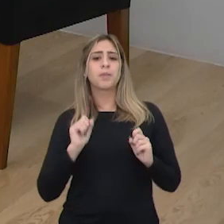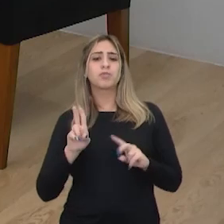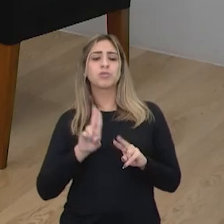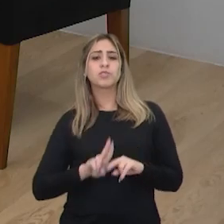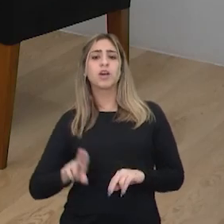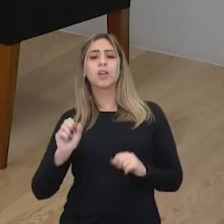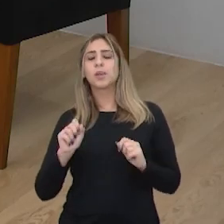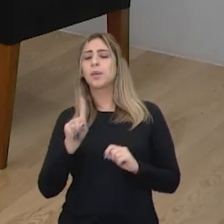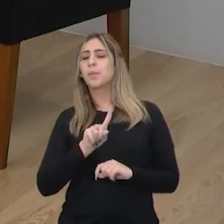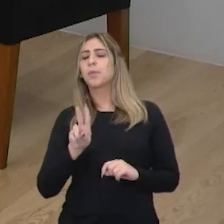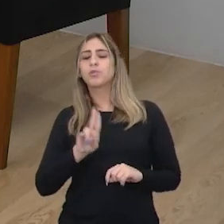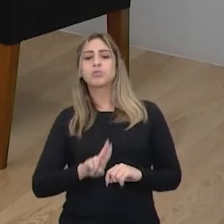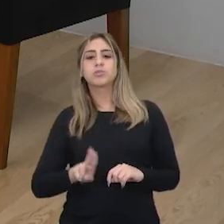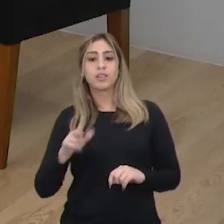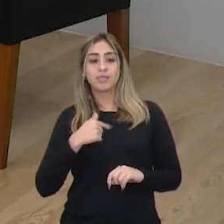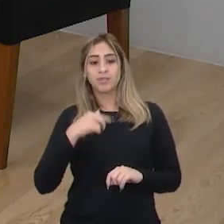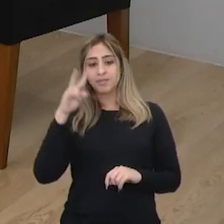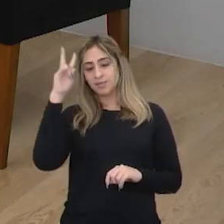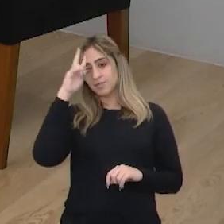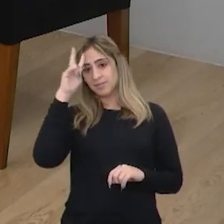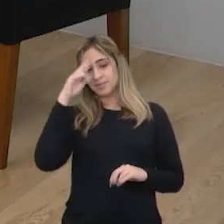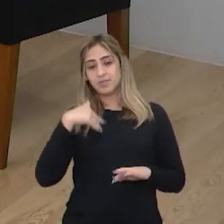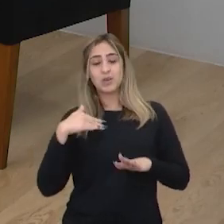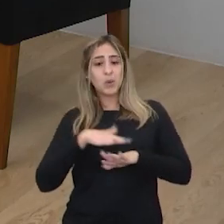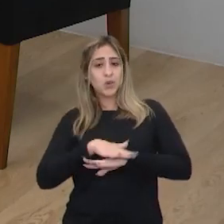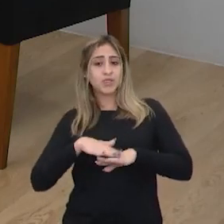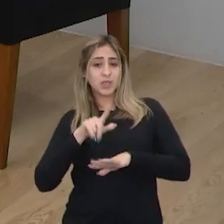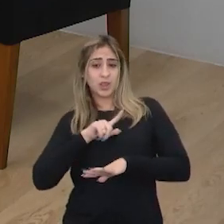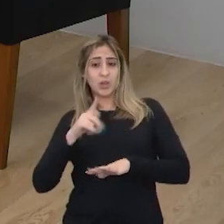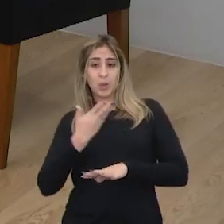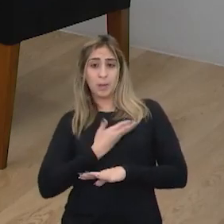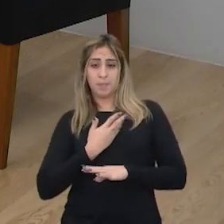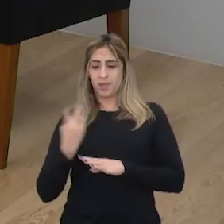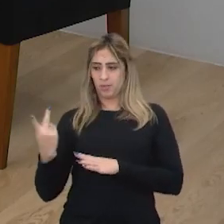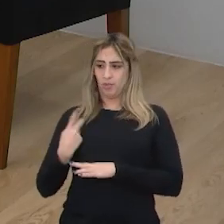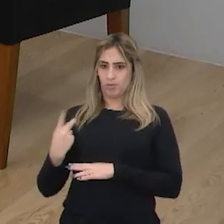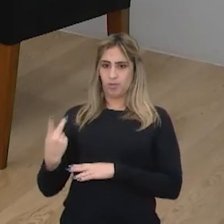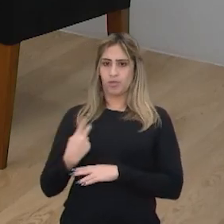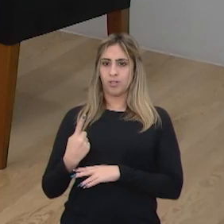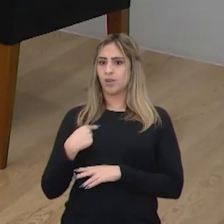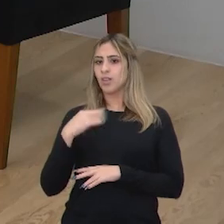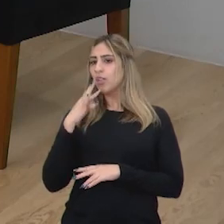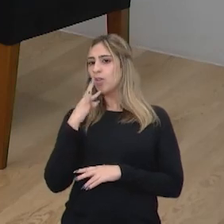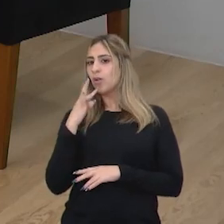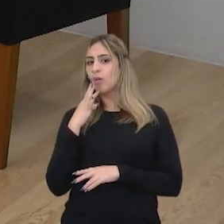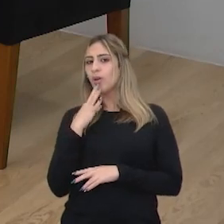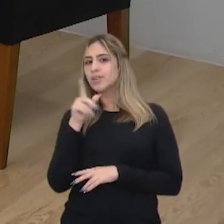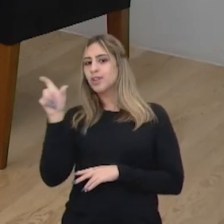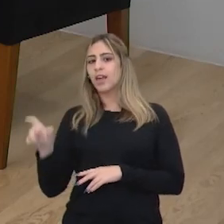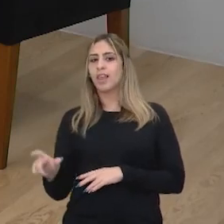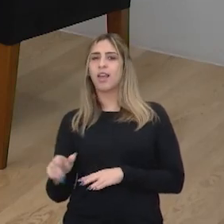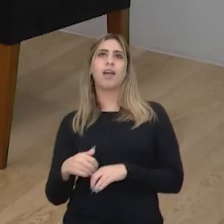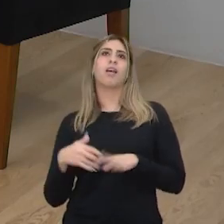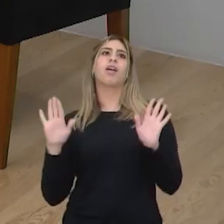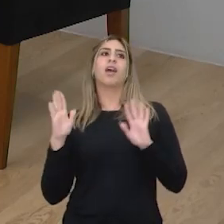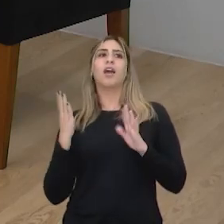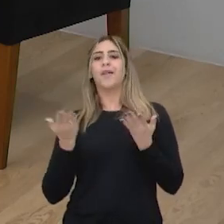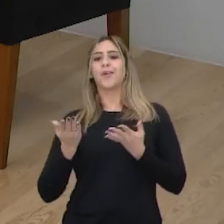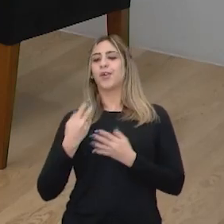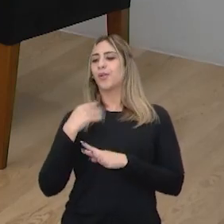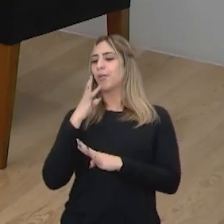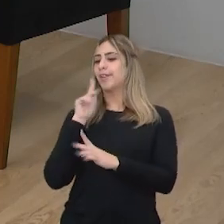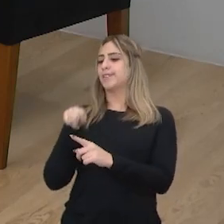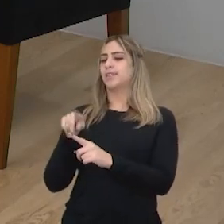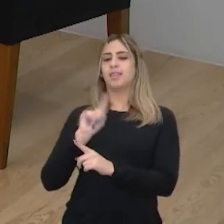o que a gente não pode. Eu lembro que eu conversei, a gente tem um amigo em comum, tá, gente? Eu não conhecia a Cláudia assim do nada. A gente